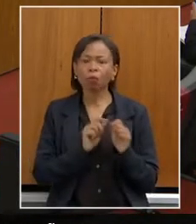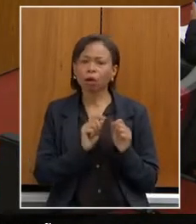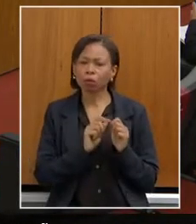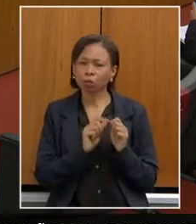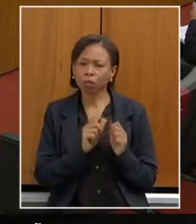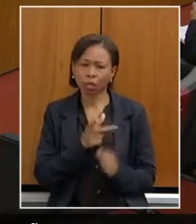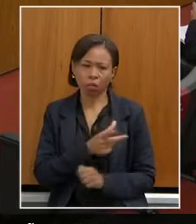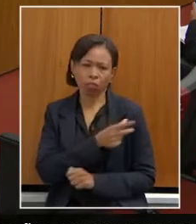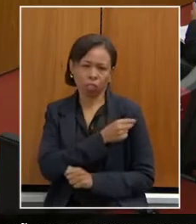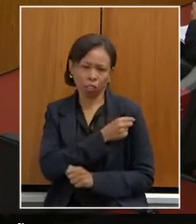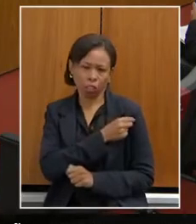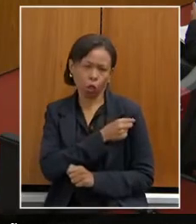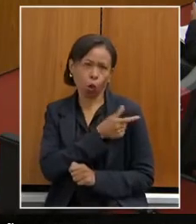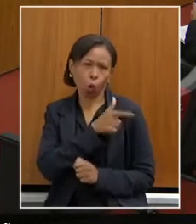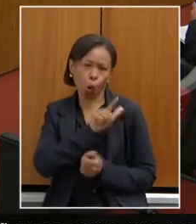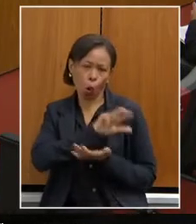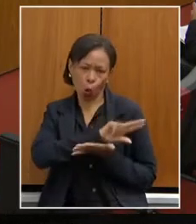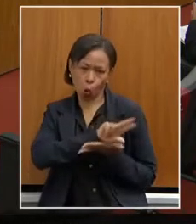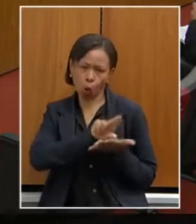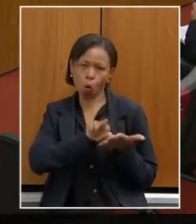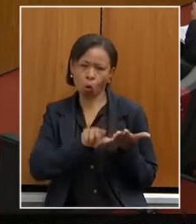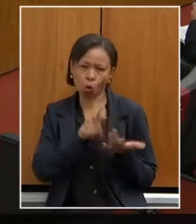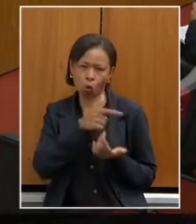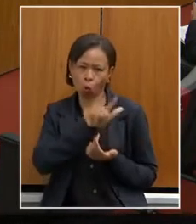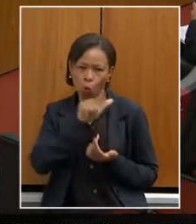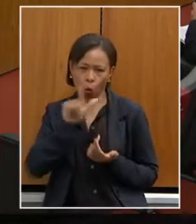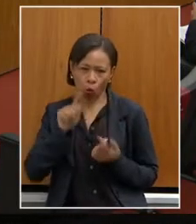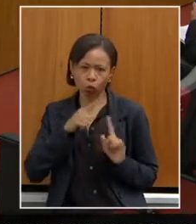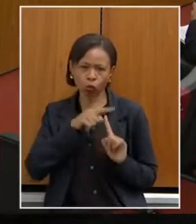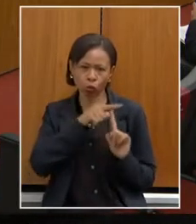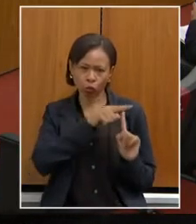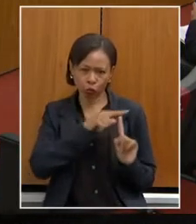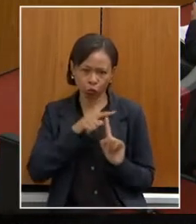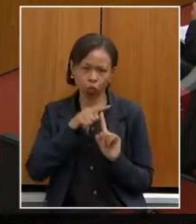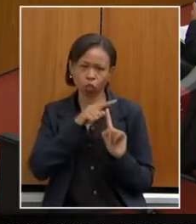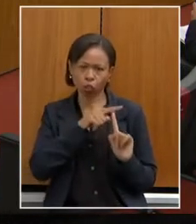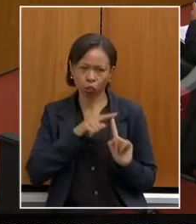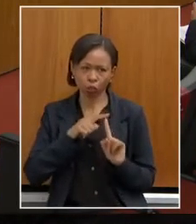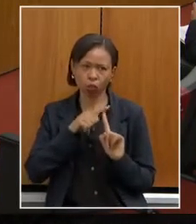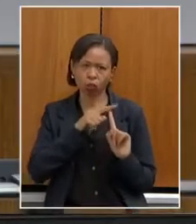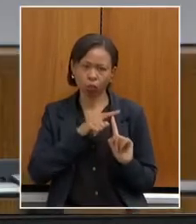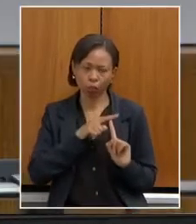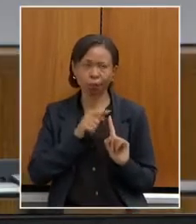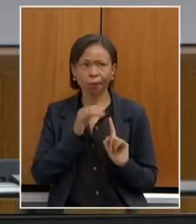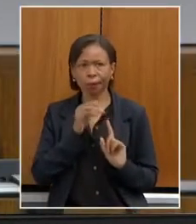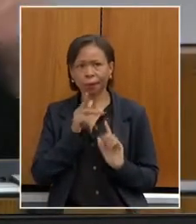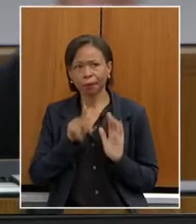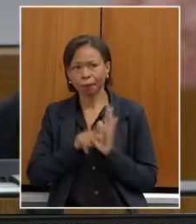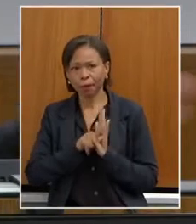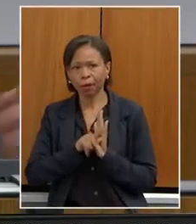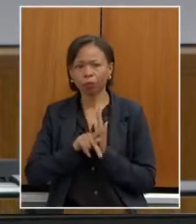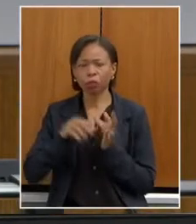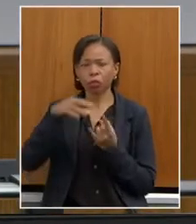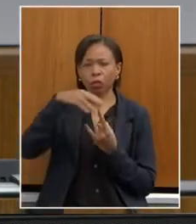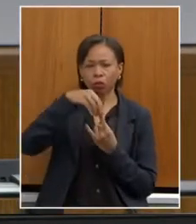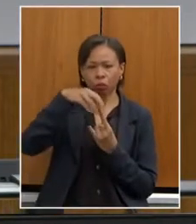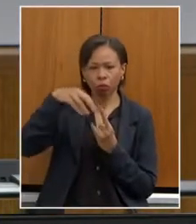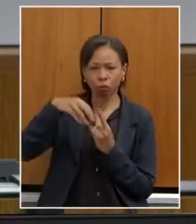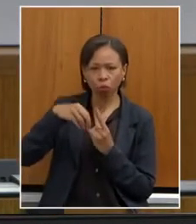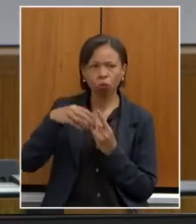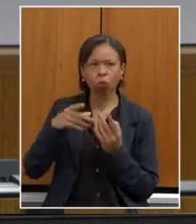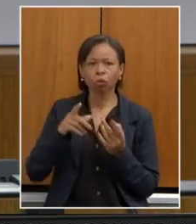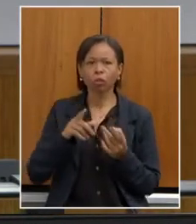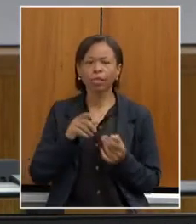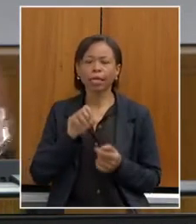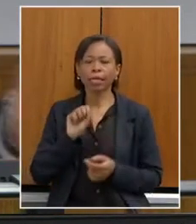demais vacinas o adenovírus por exemplo que é a forma de produção da Fiocruz da Sputnik por exemplo